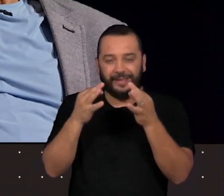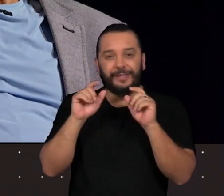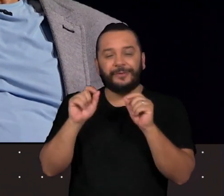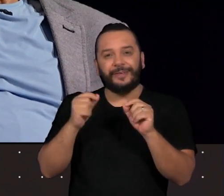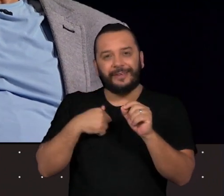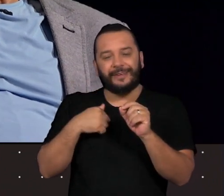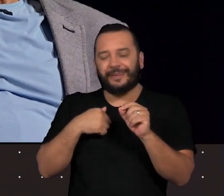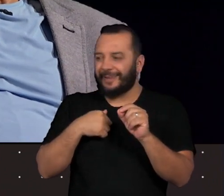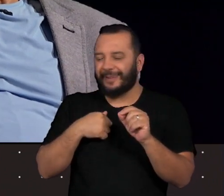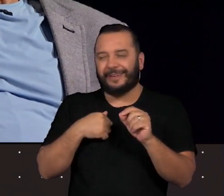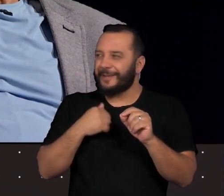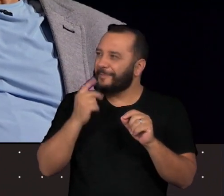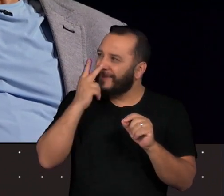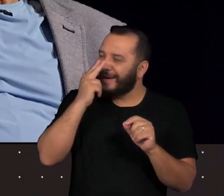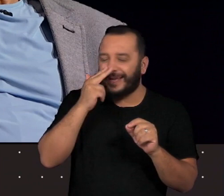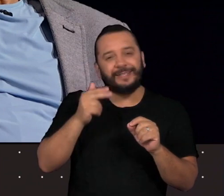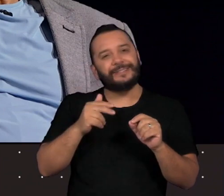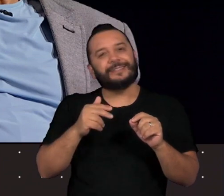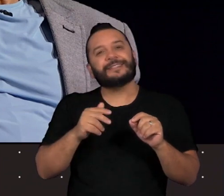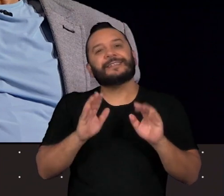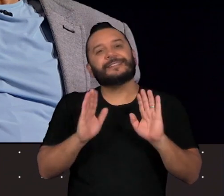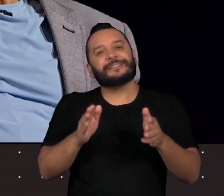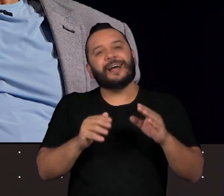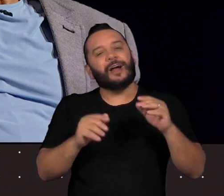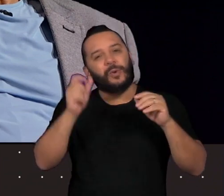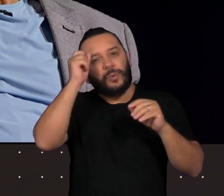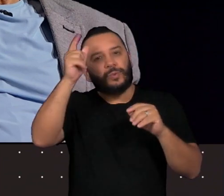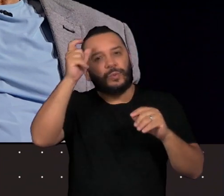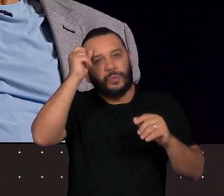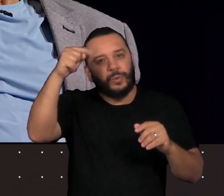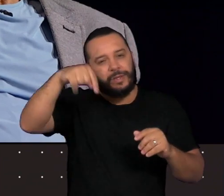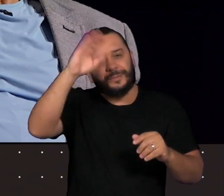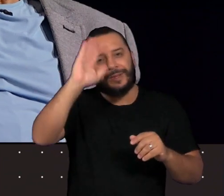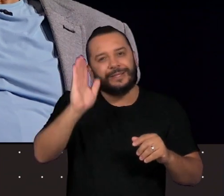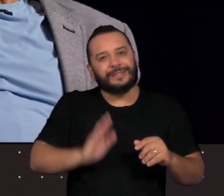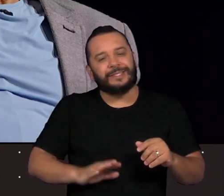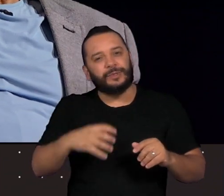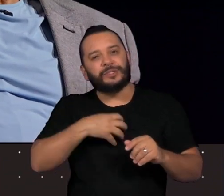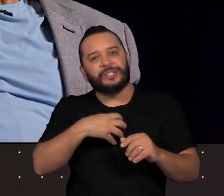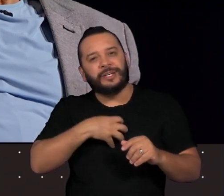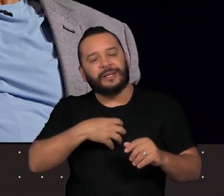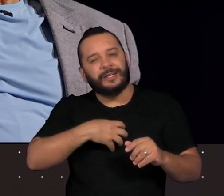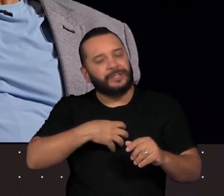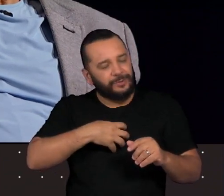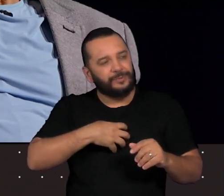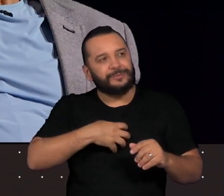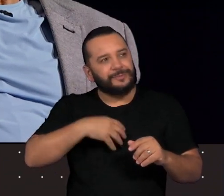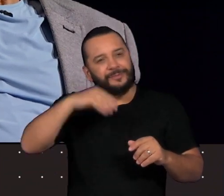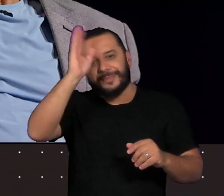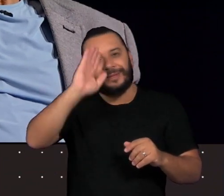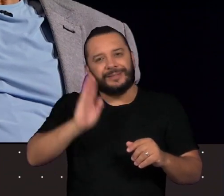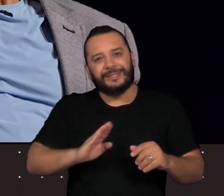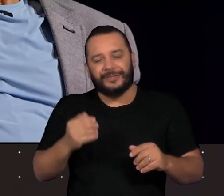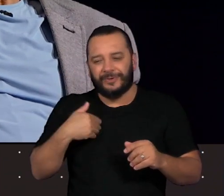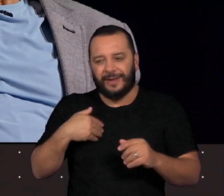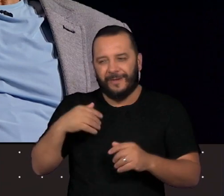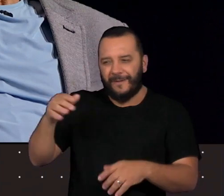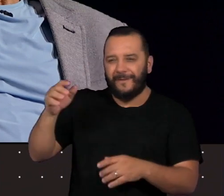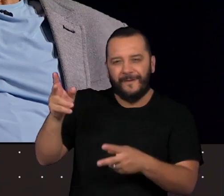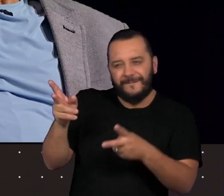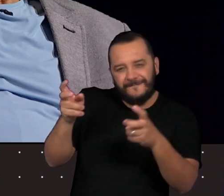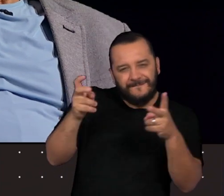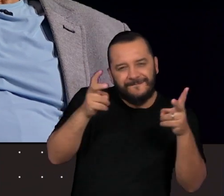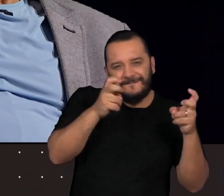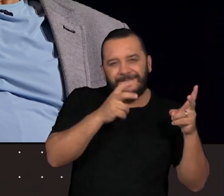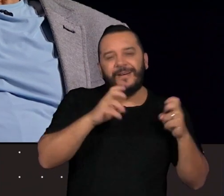a cultura brasileira que agora também tá vindo cada vez mais forte para mim e obviamente queria dedicar isso e agradecer muito a você por